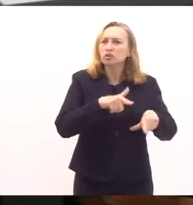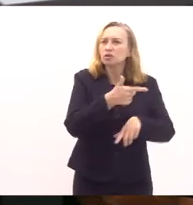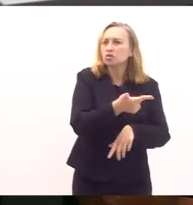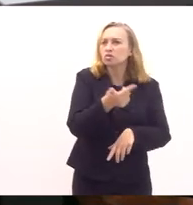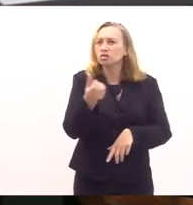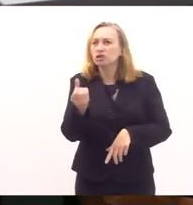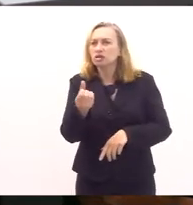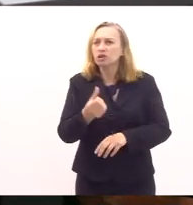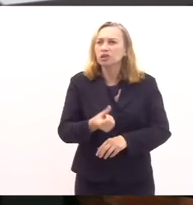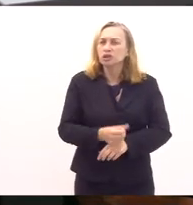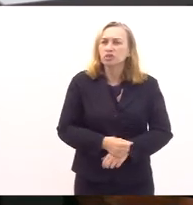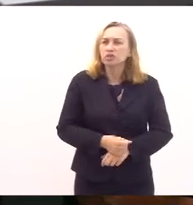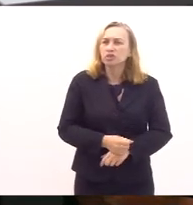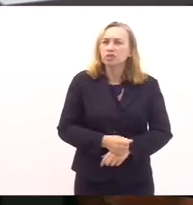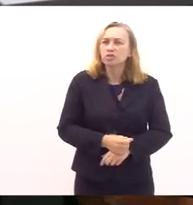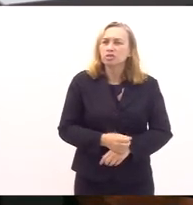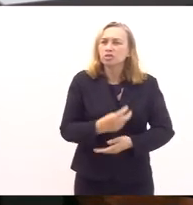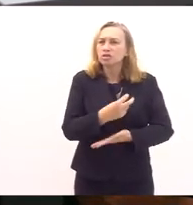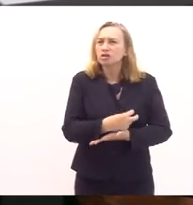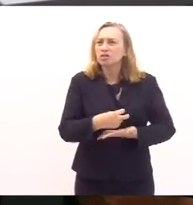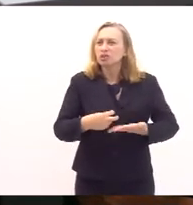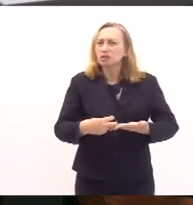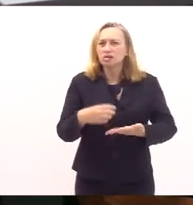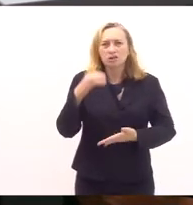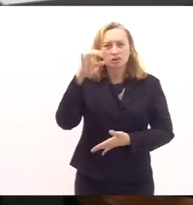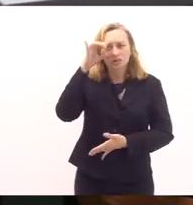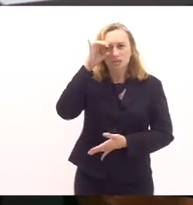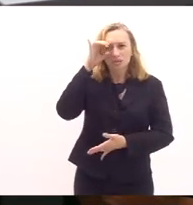Quando deram o impeachment da Dilma Rousseff.